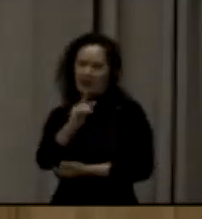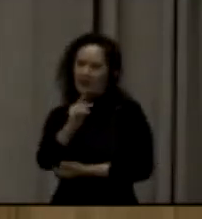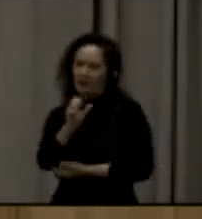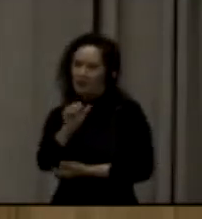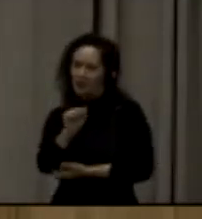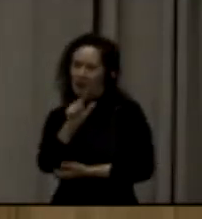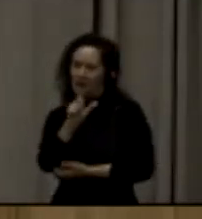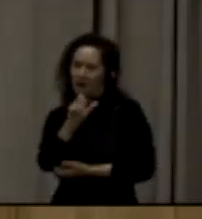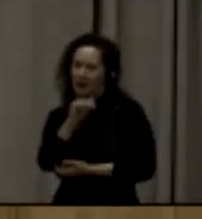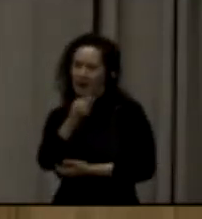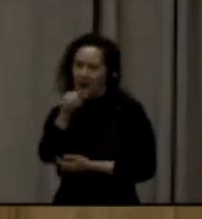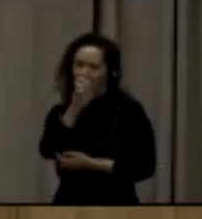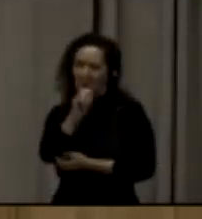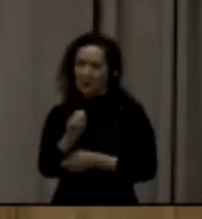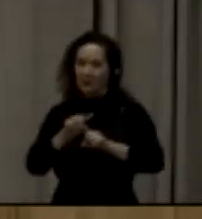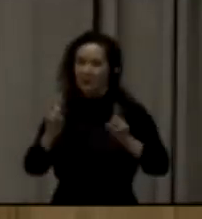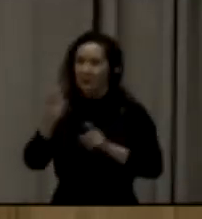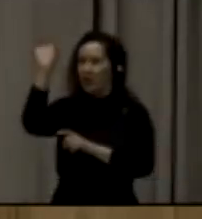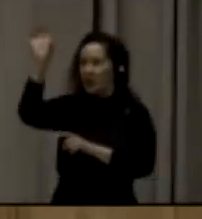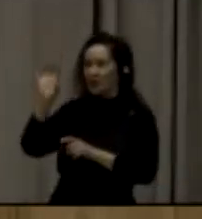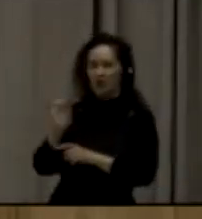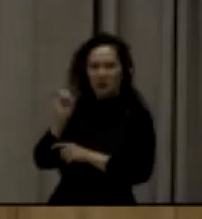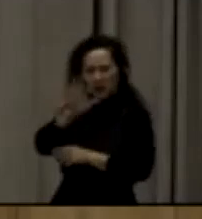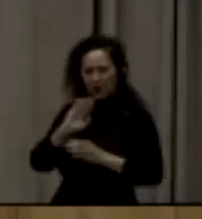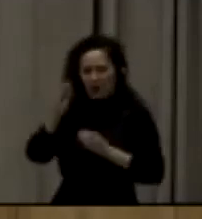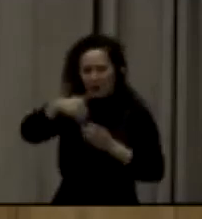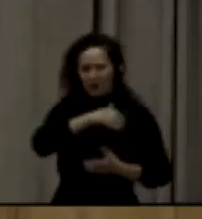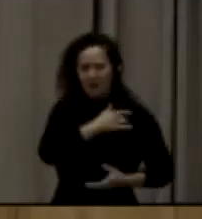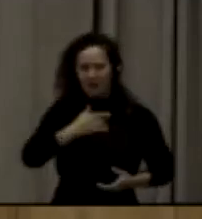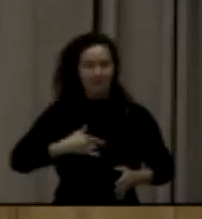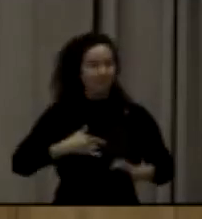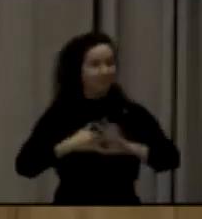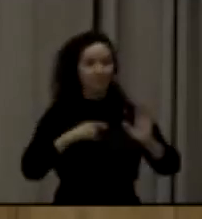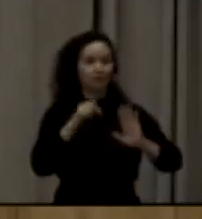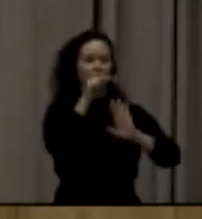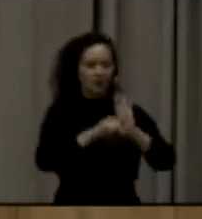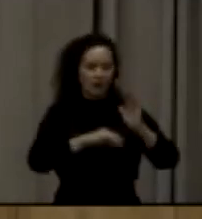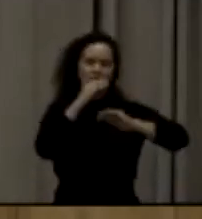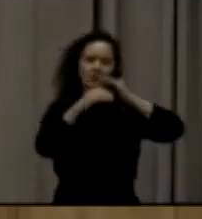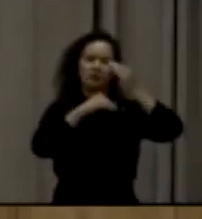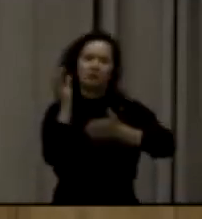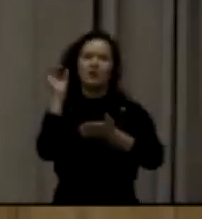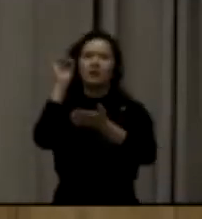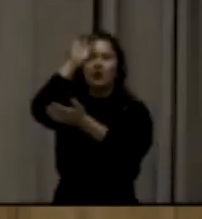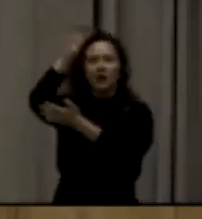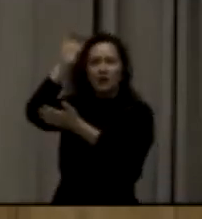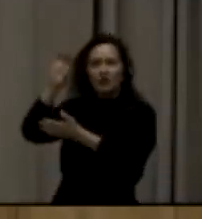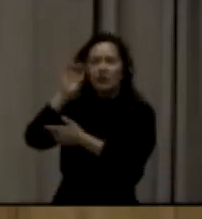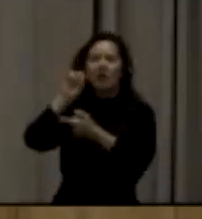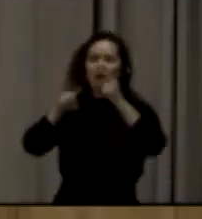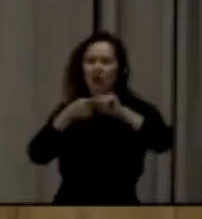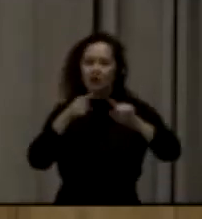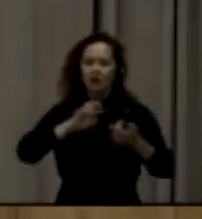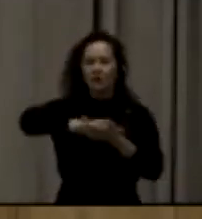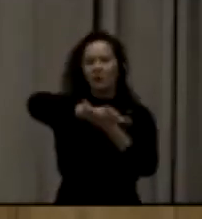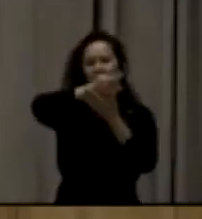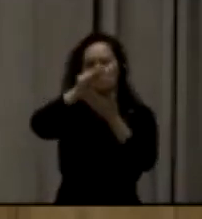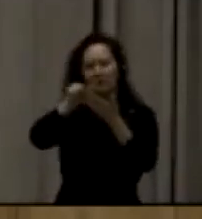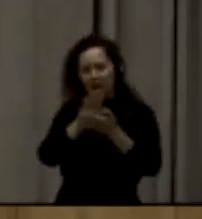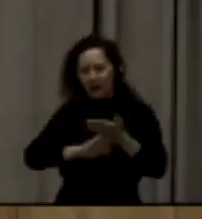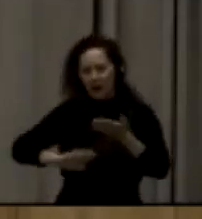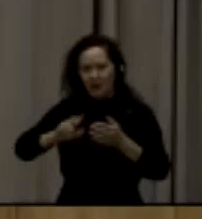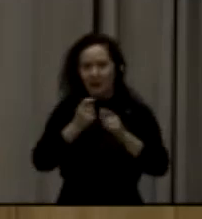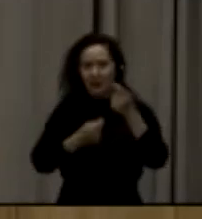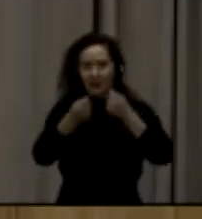da regionalização da saúde não se faz apenas no setor da saúde, se não tivermos projeto de desenvolvimento regional que articula as diversas dimensões da